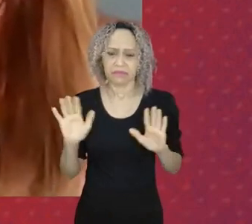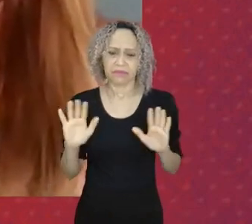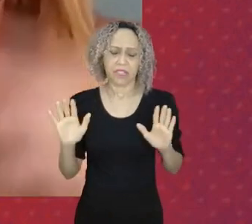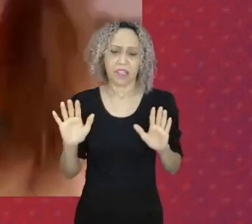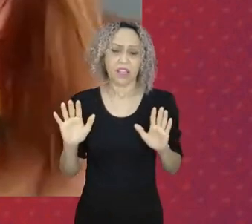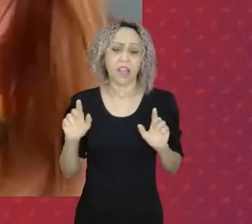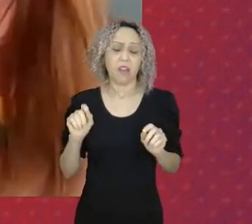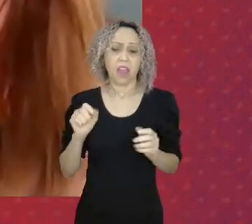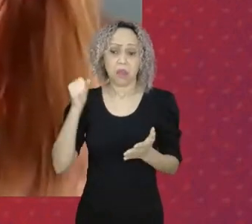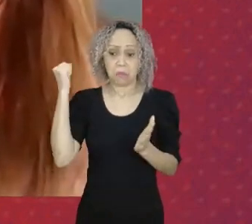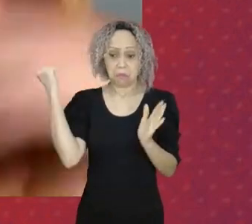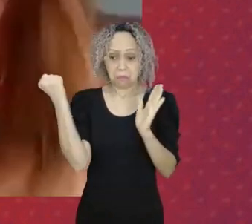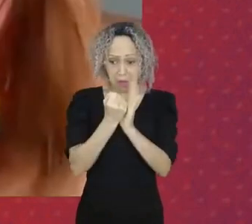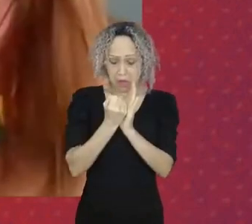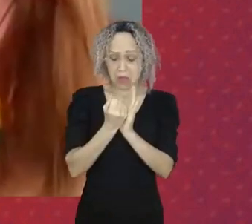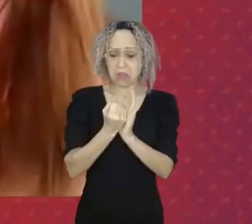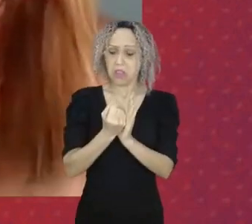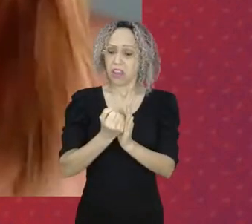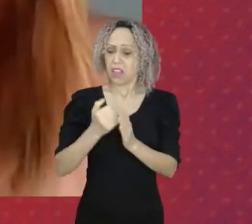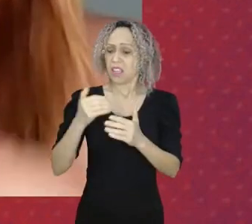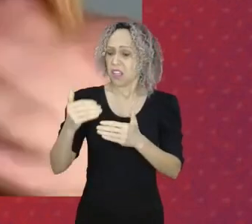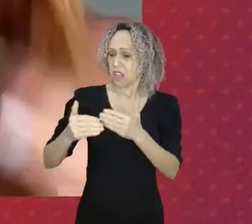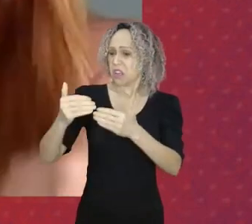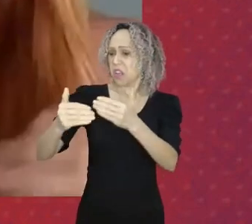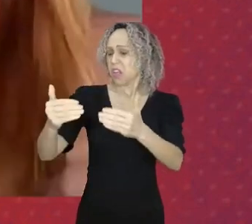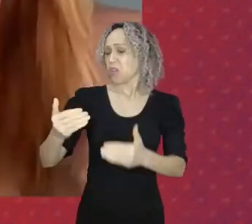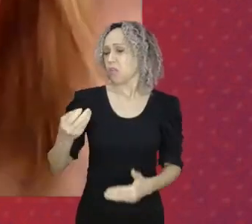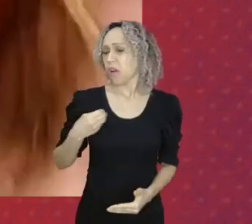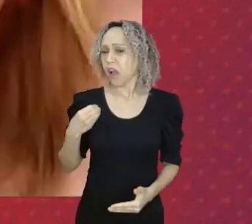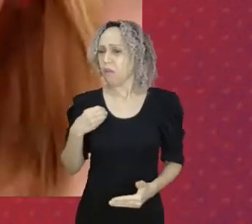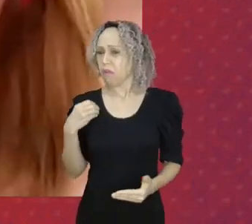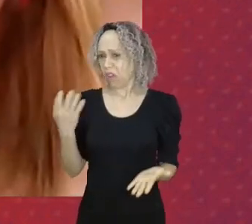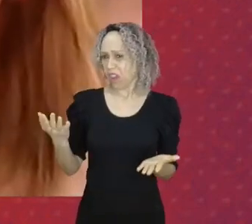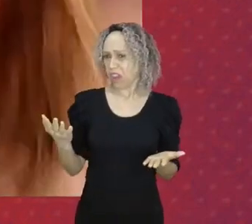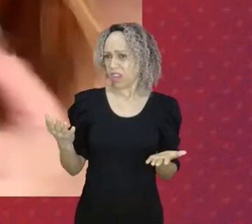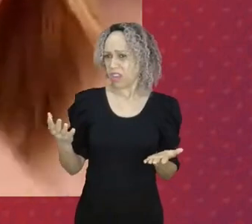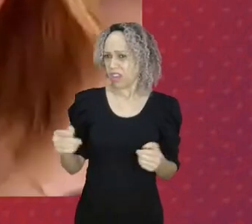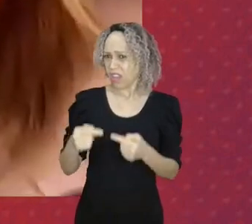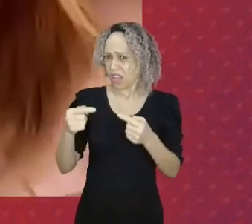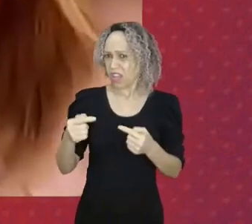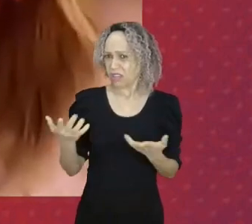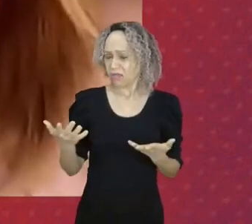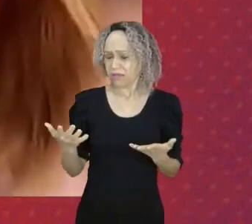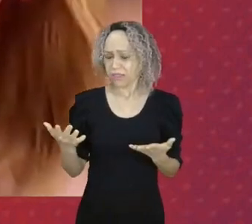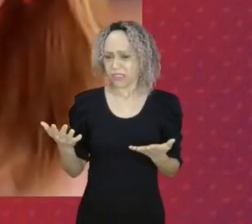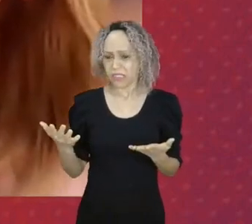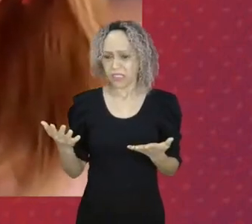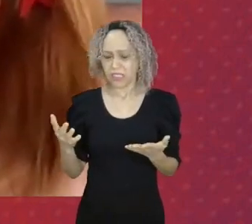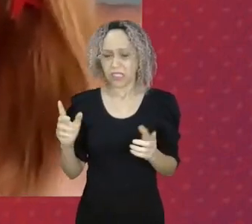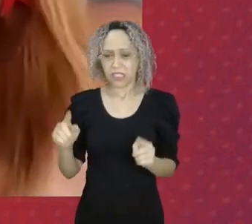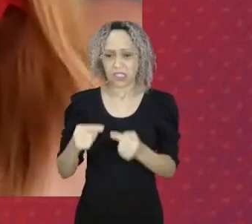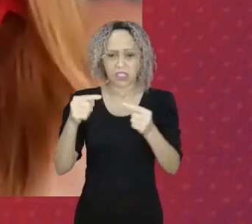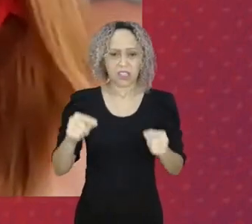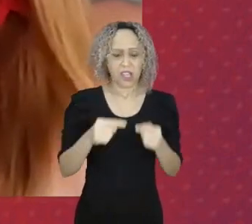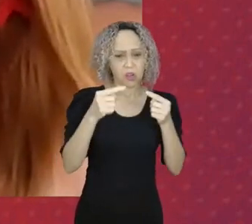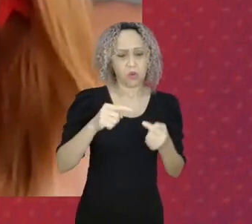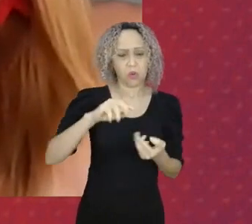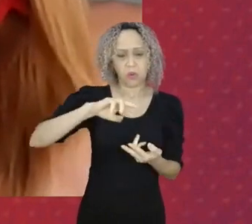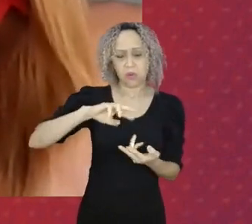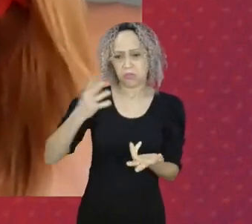vivenciar, né, a sua experiência, a sua vida, né, o seu gênero de acordo com aquela